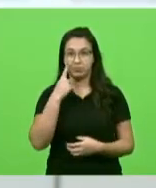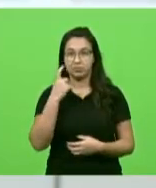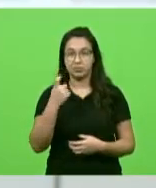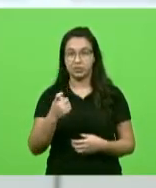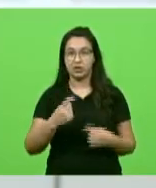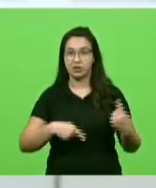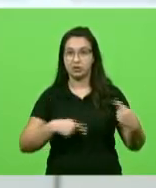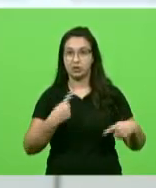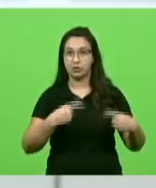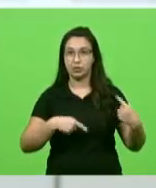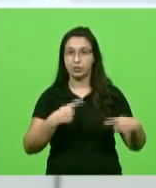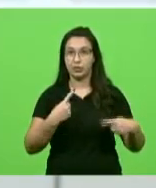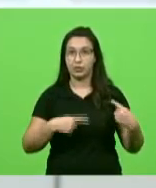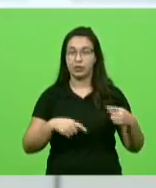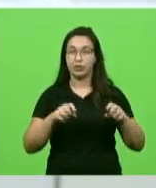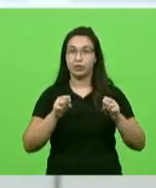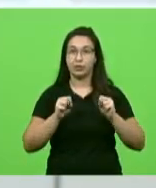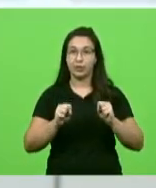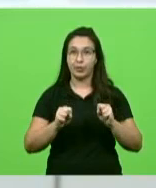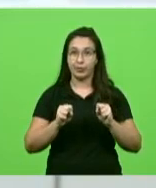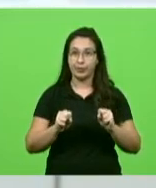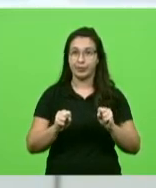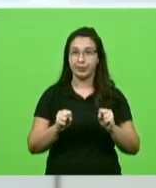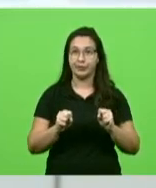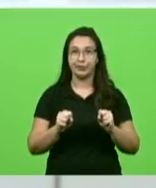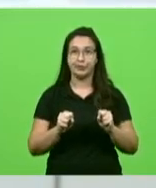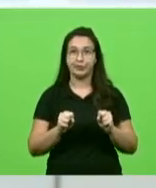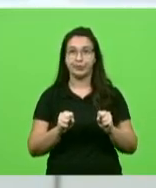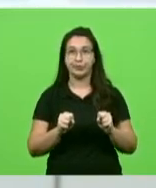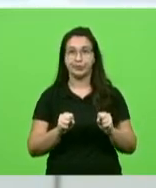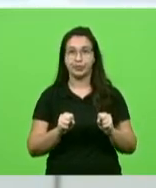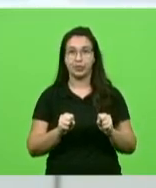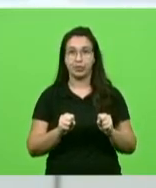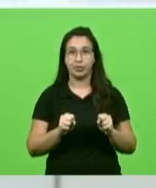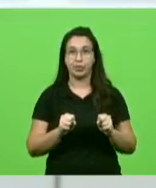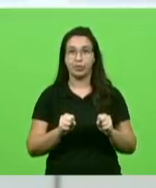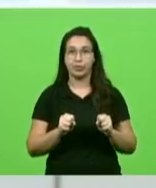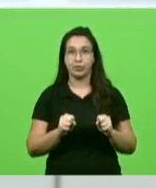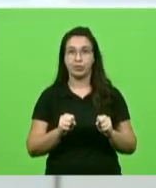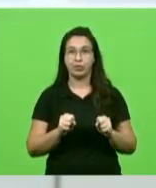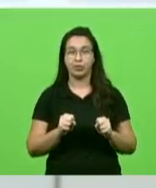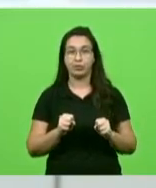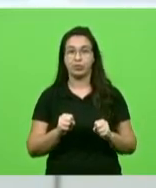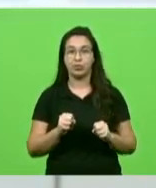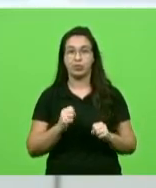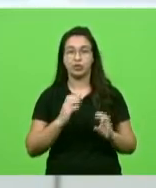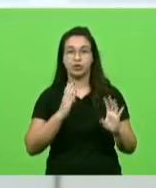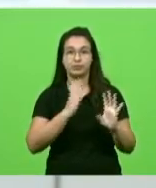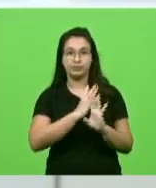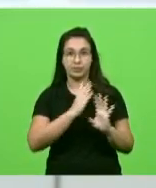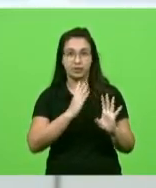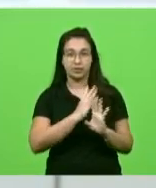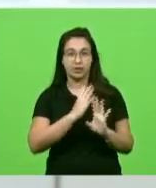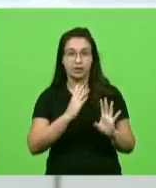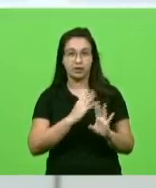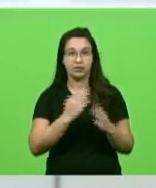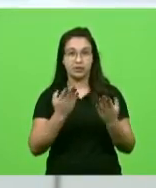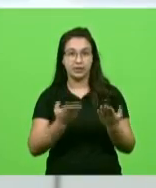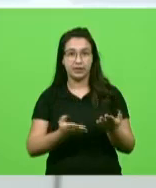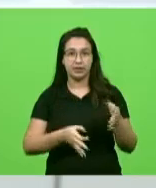políticos podem ser levados em conta na formação do convencimento do julgador